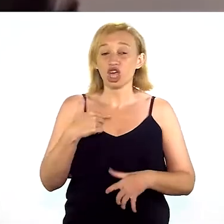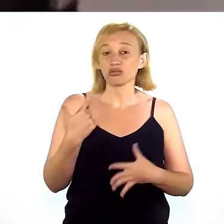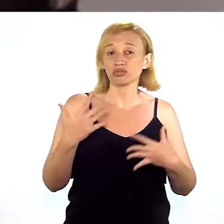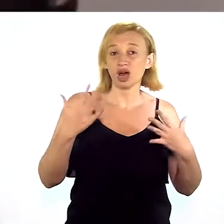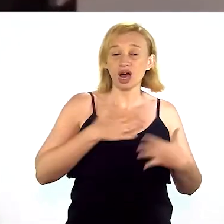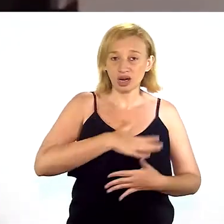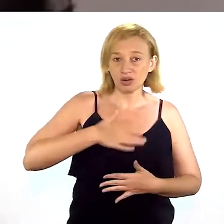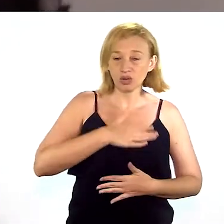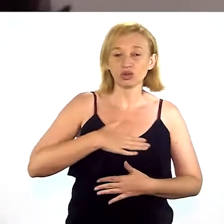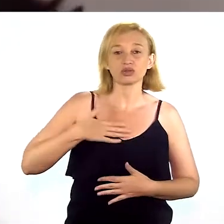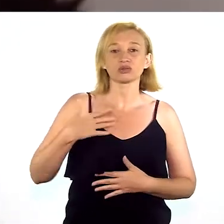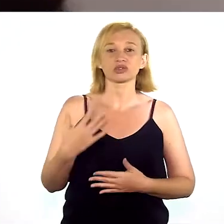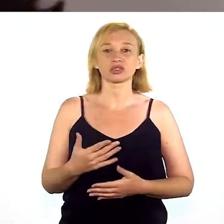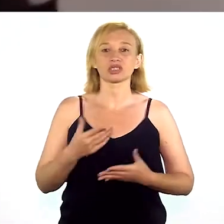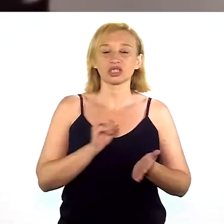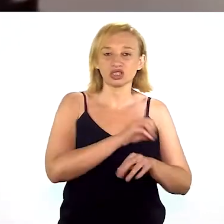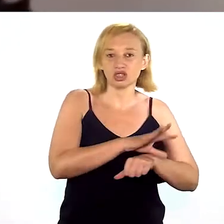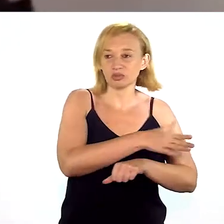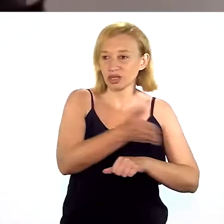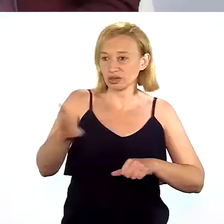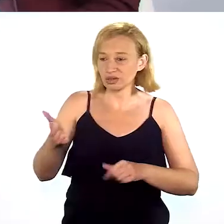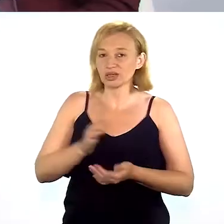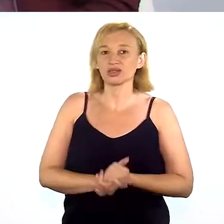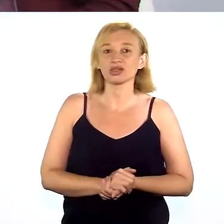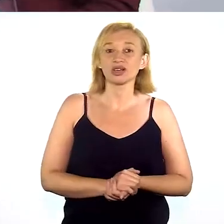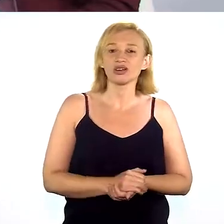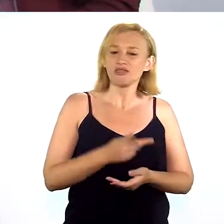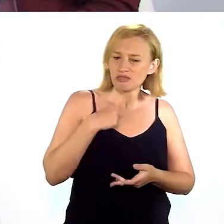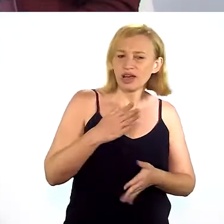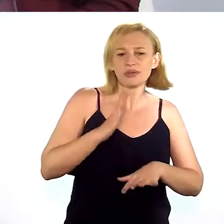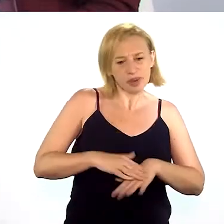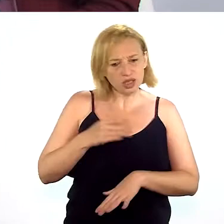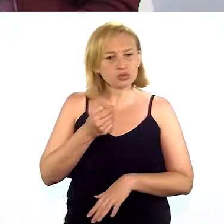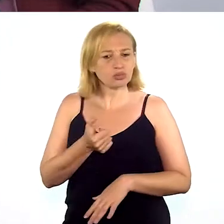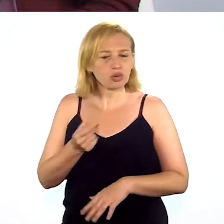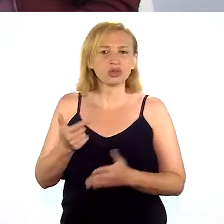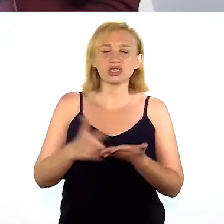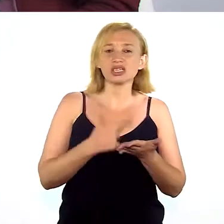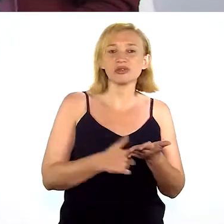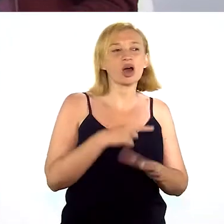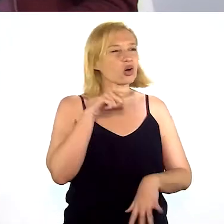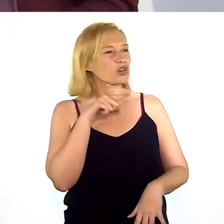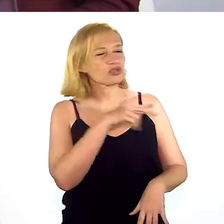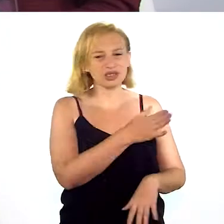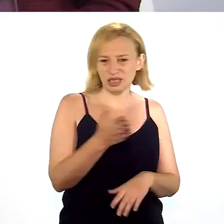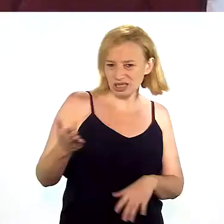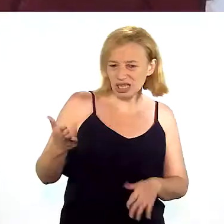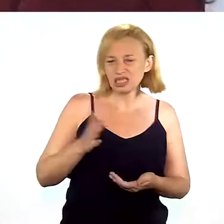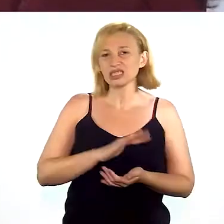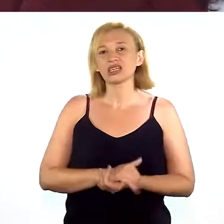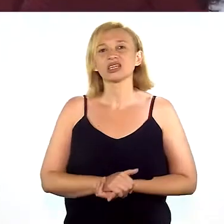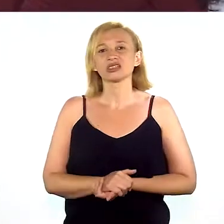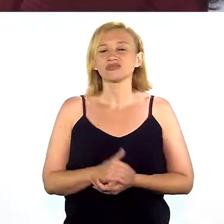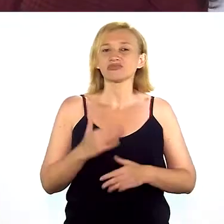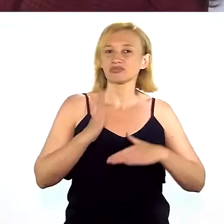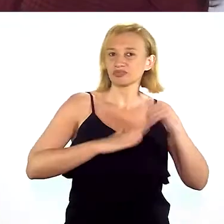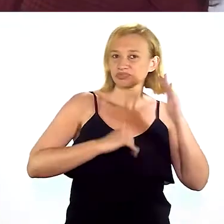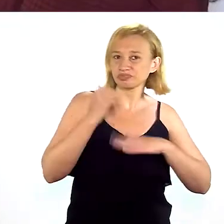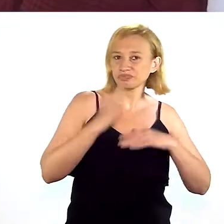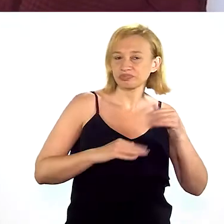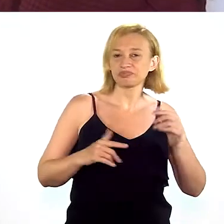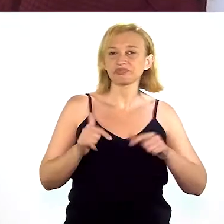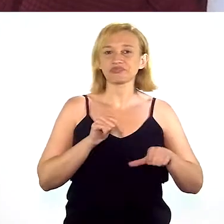obra que eu gosto bastante e indico para todo mundo. Eu quero que você dê mais detalhes dessa obra. Agora, vocês,